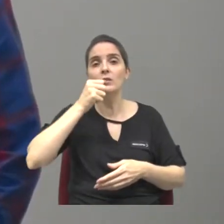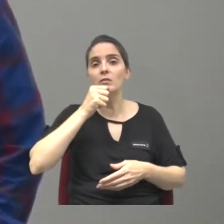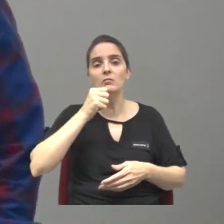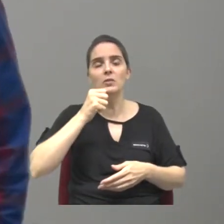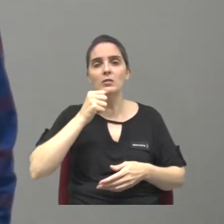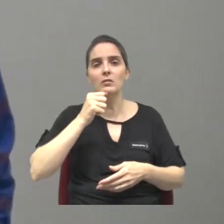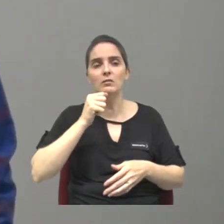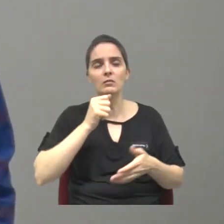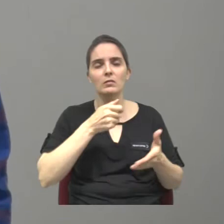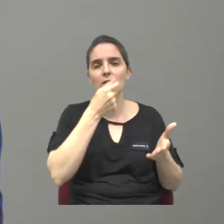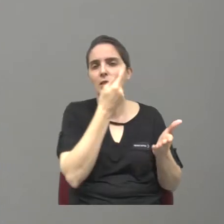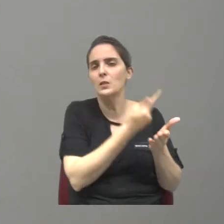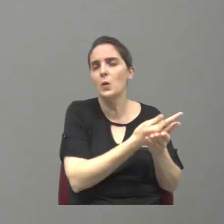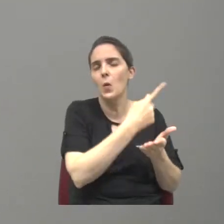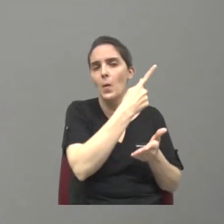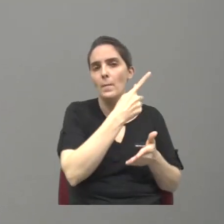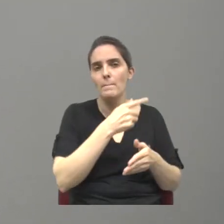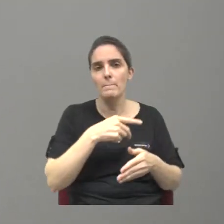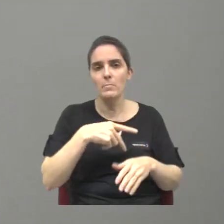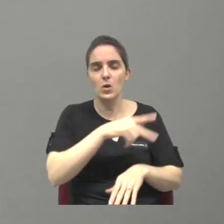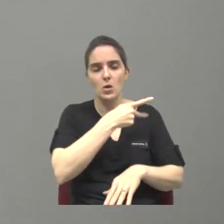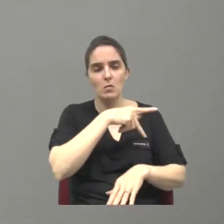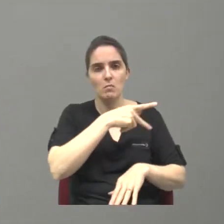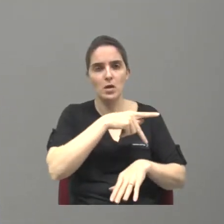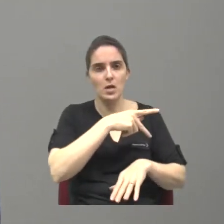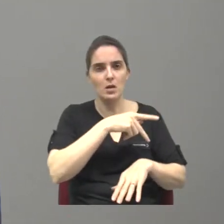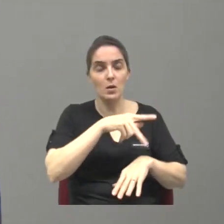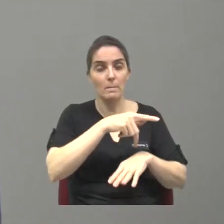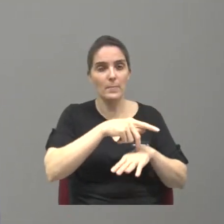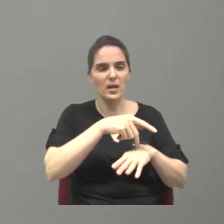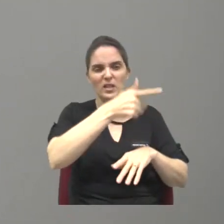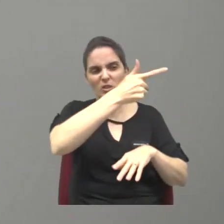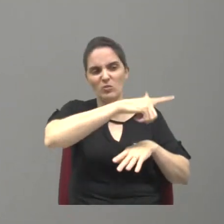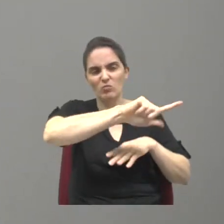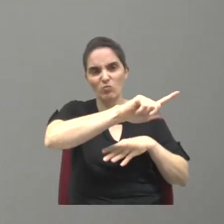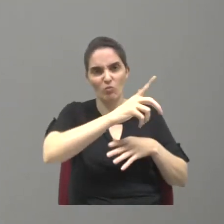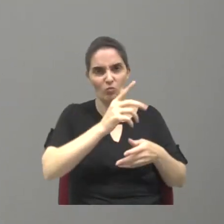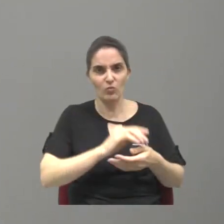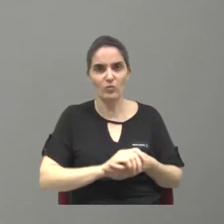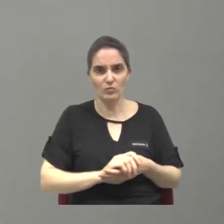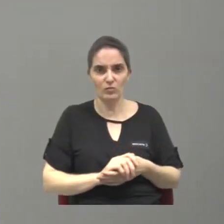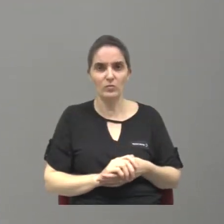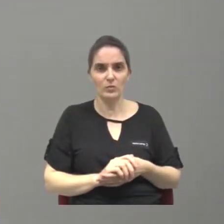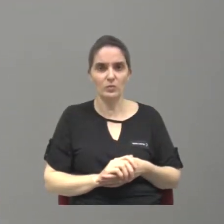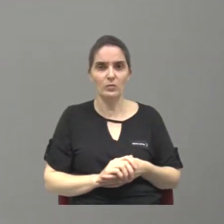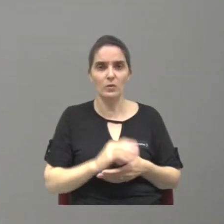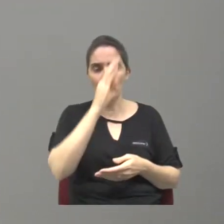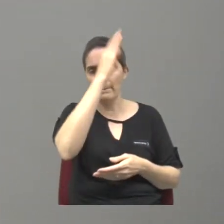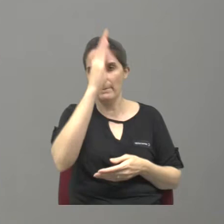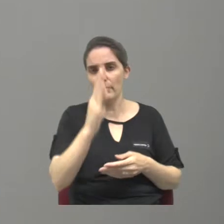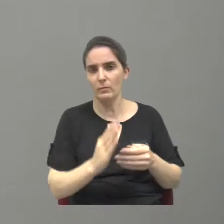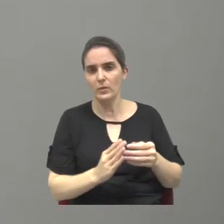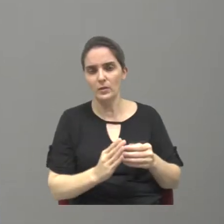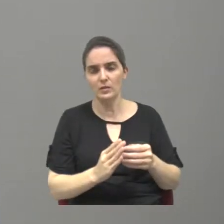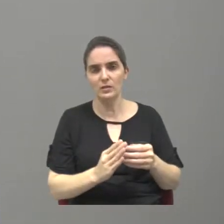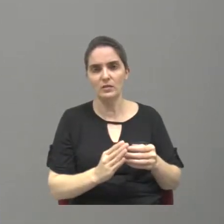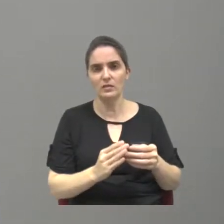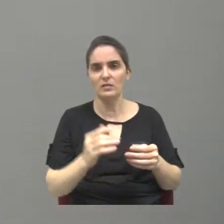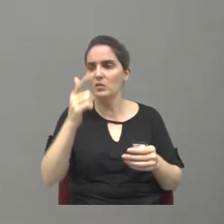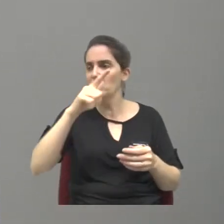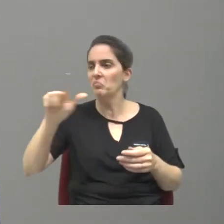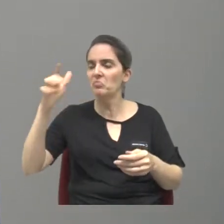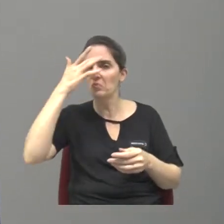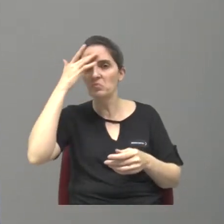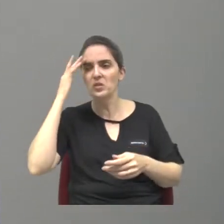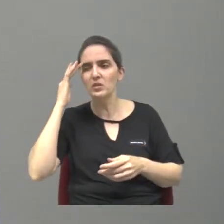bomba, remédio, compra de tudo. Fronteira enorme, como a do Brasil, entra e sai. Então, hoje,